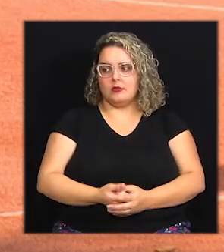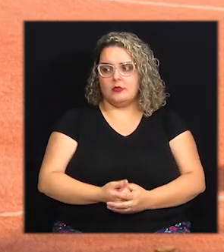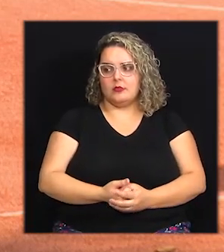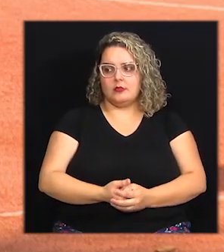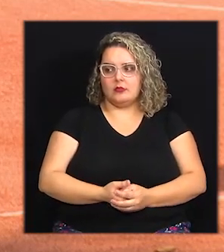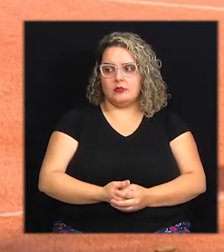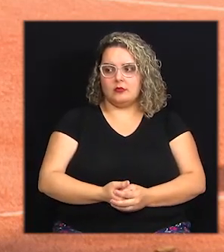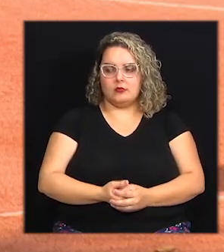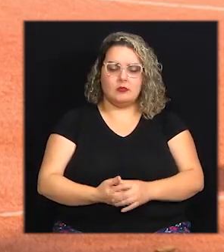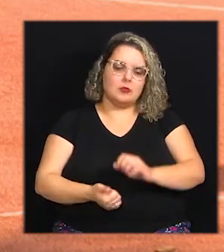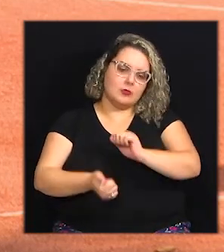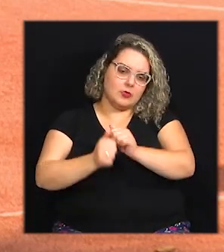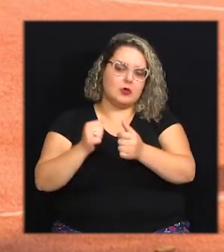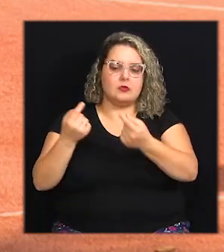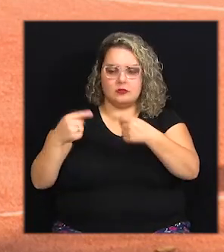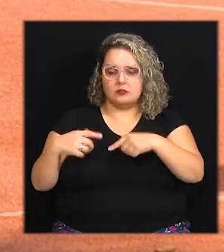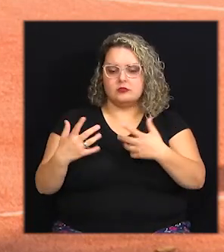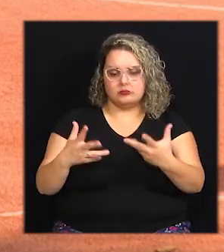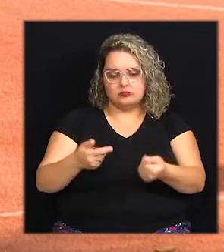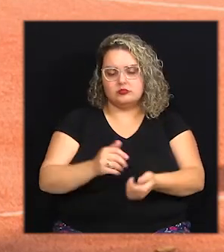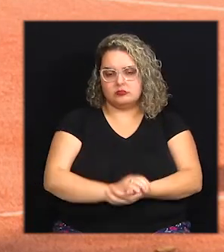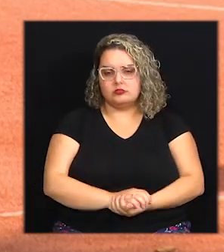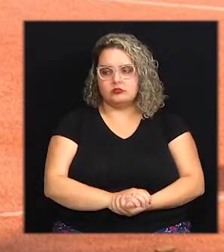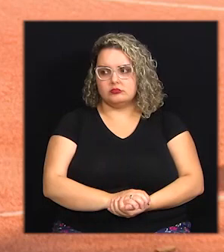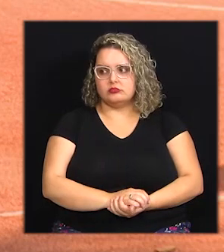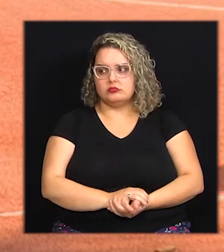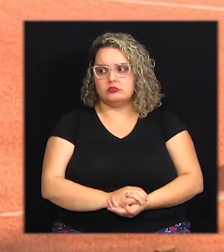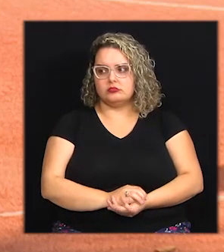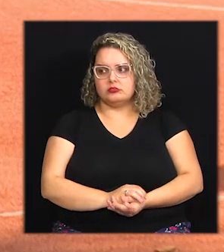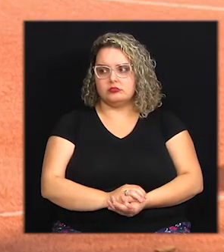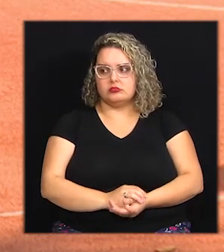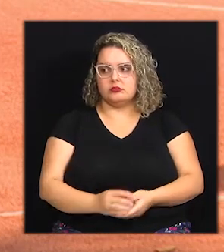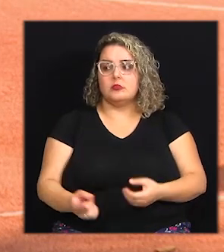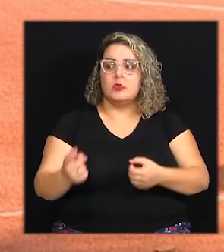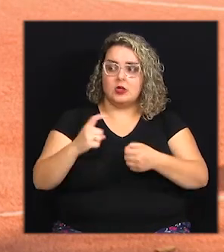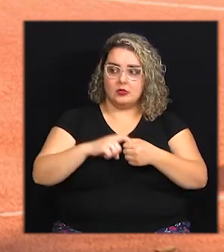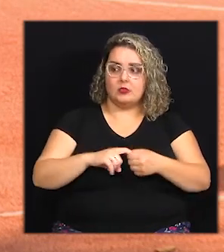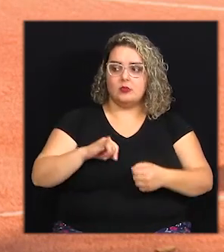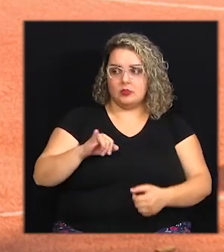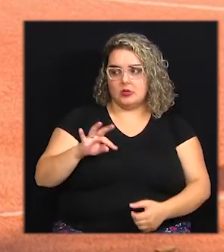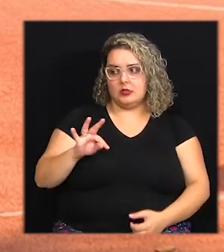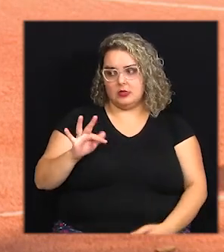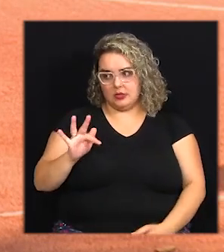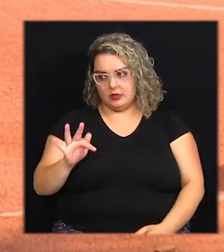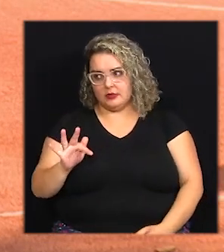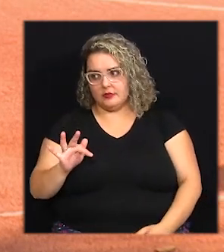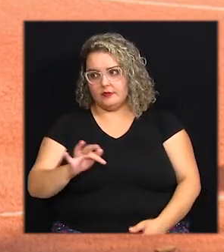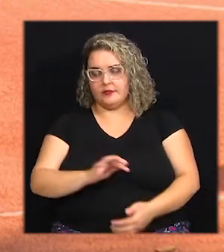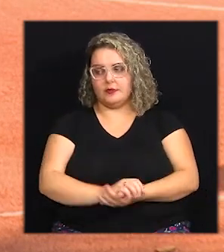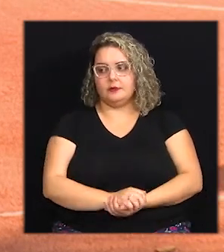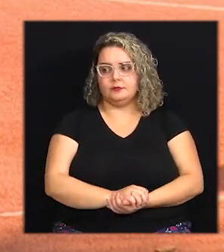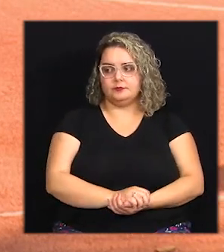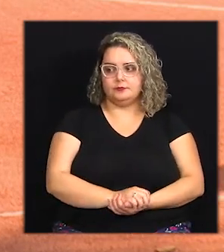e joguei alguns torneios, tudo, mas eu voltei a jogar o ITF, que é o